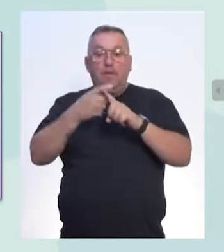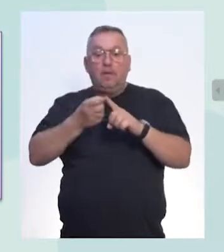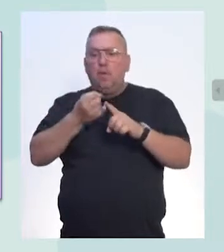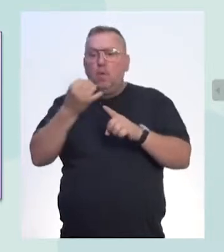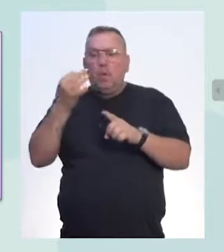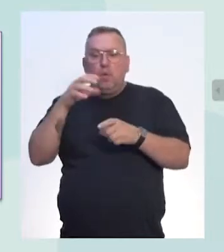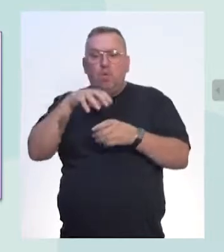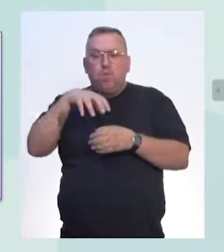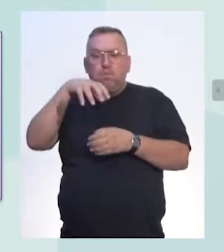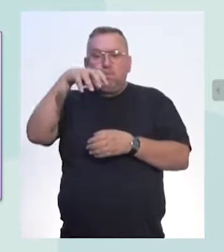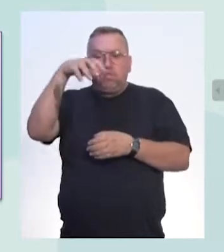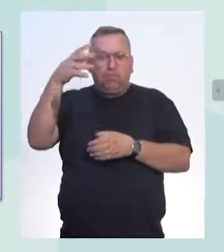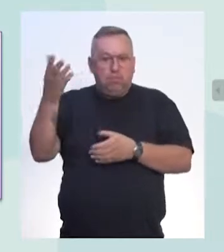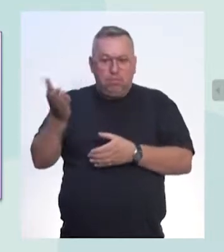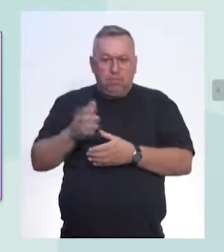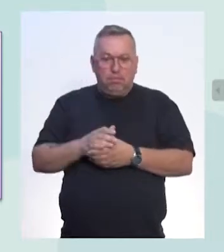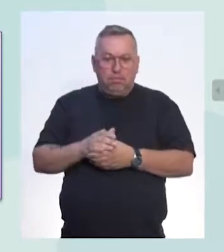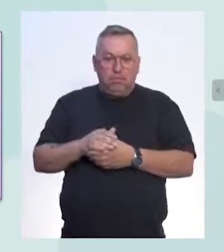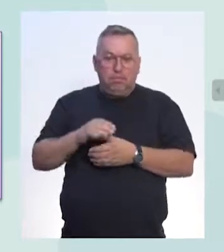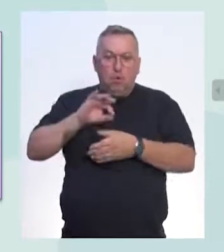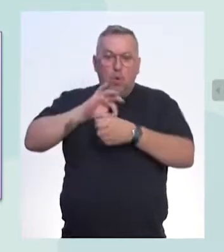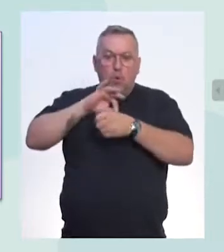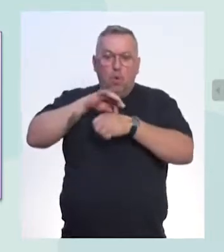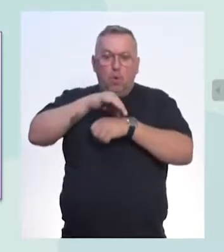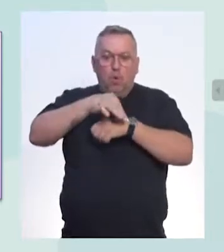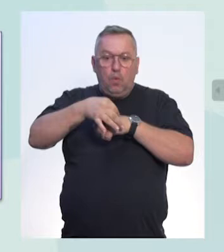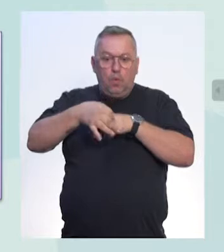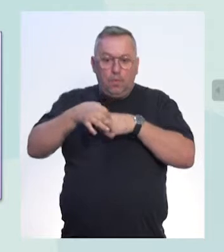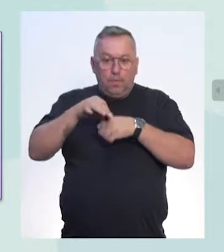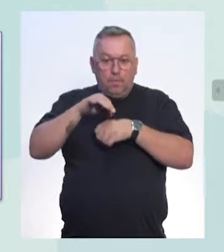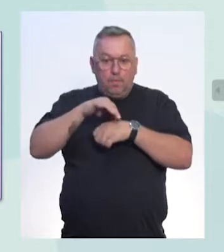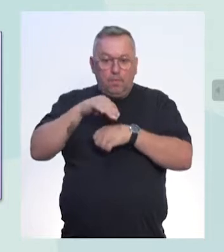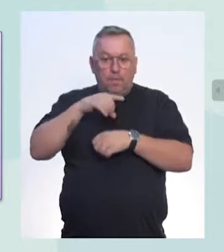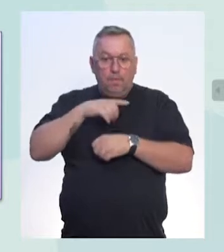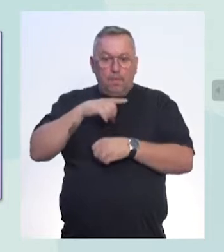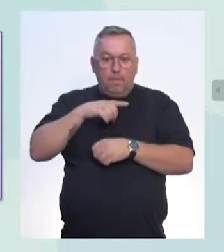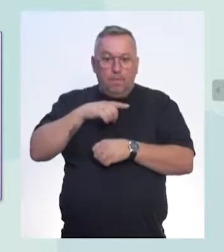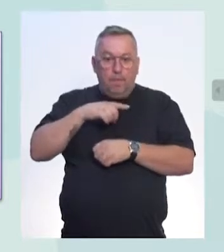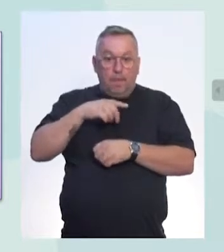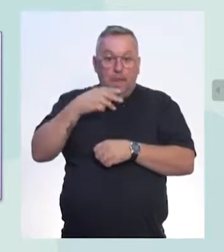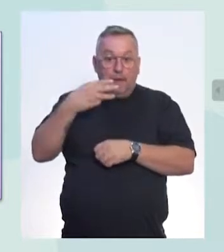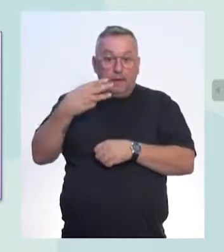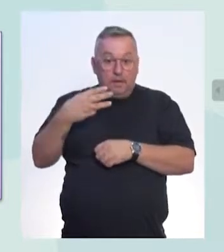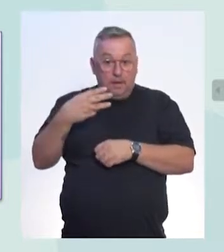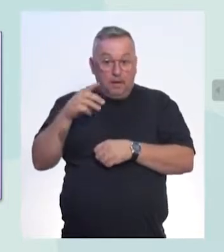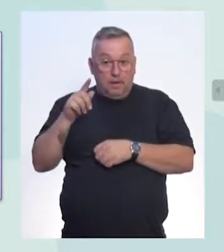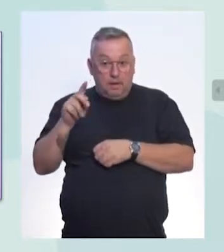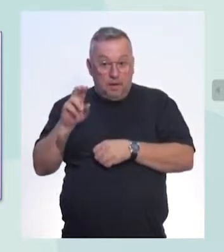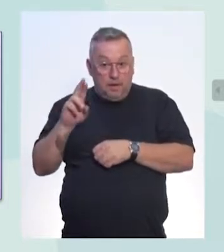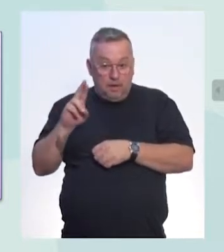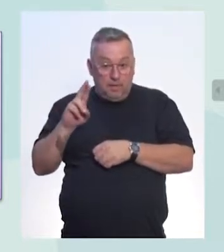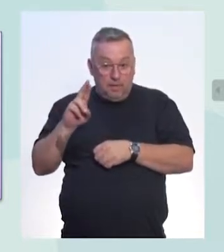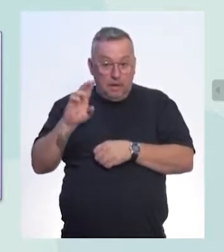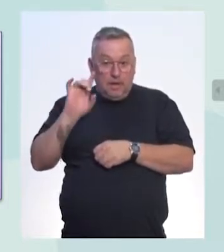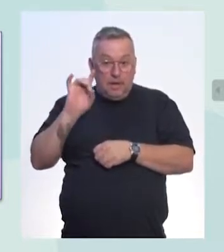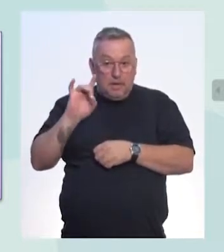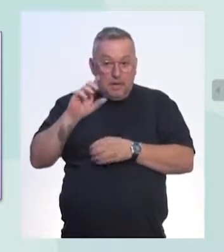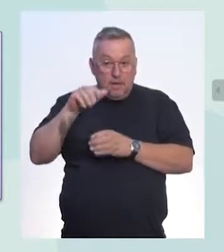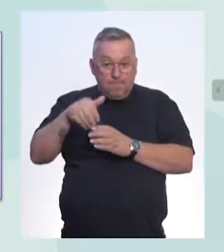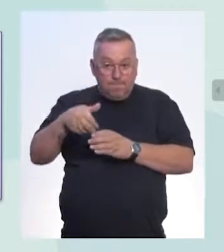bolas. Iogurte de morango, ele tem 3 gramas por